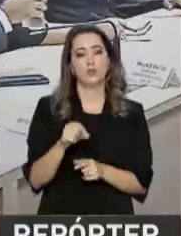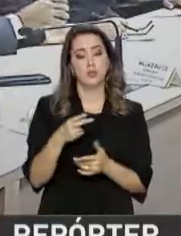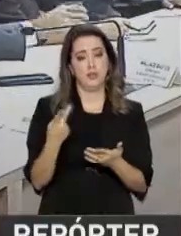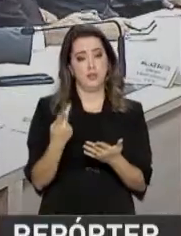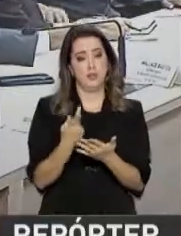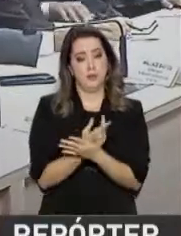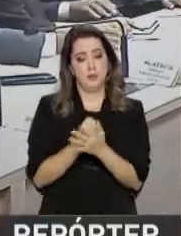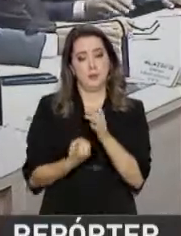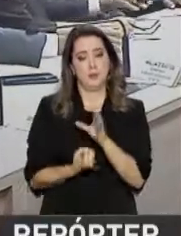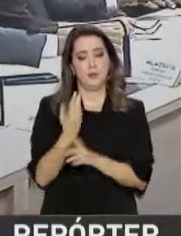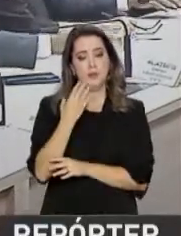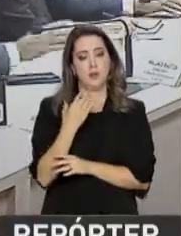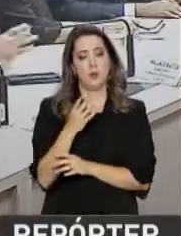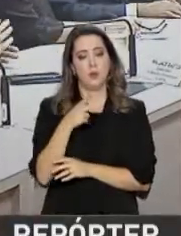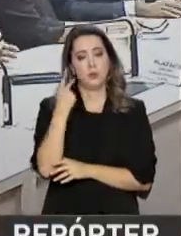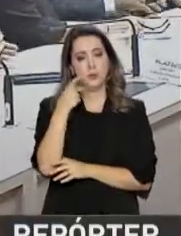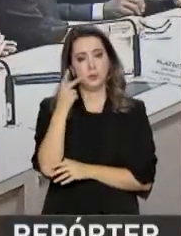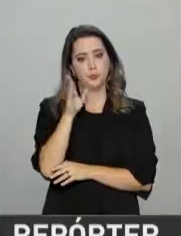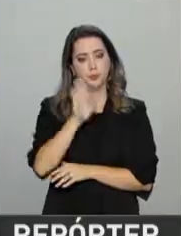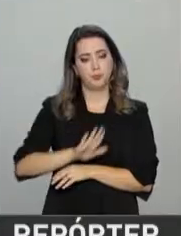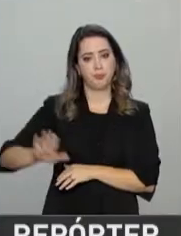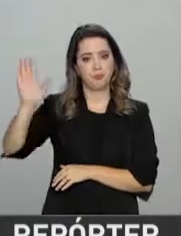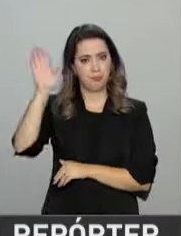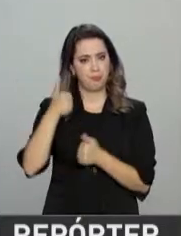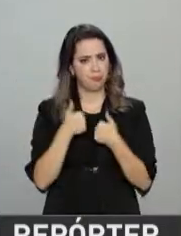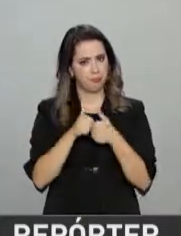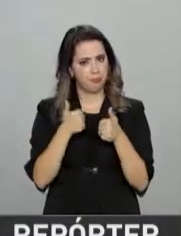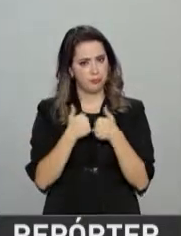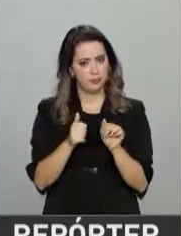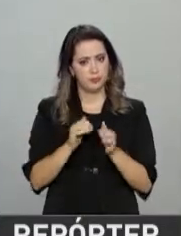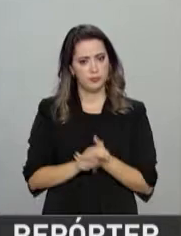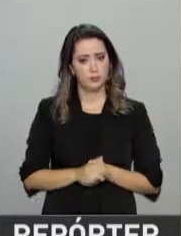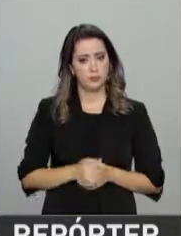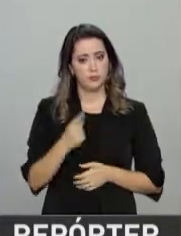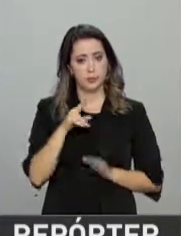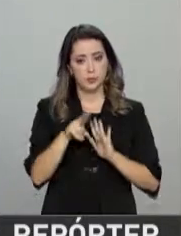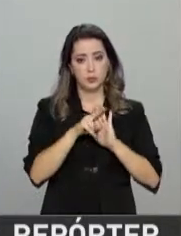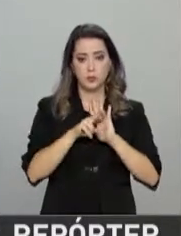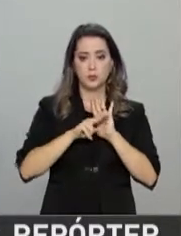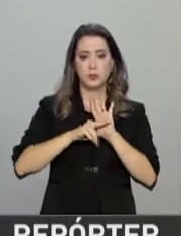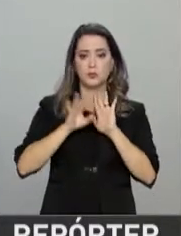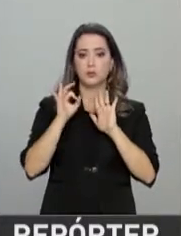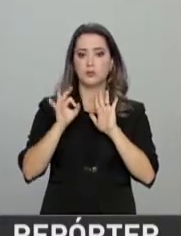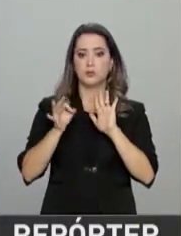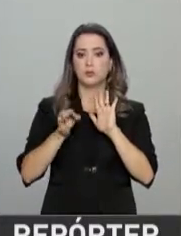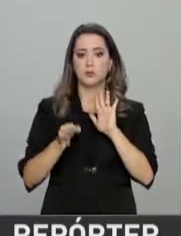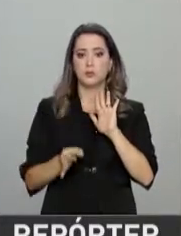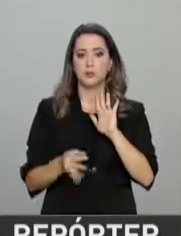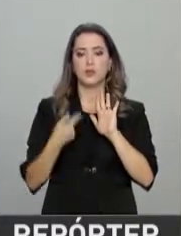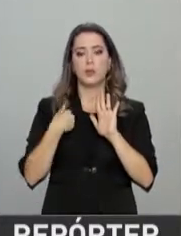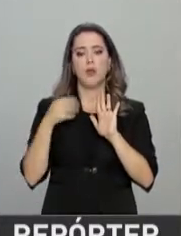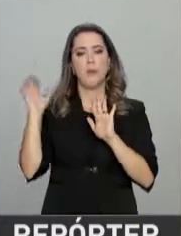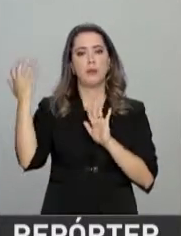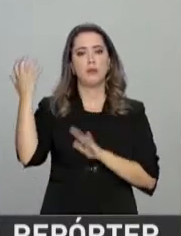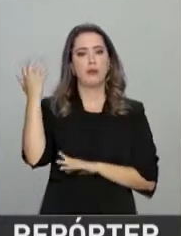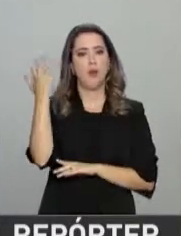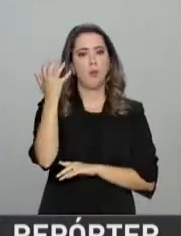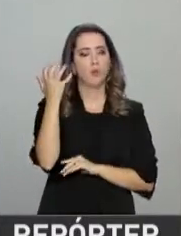a Política Nacional de Transportes. É uma portaria guarda-chuva com diretrizes, né, em questões